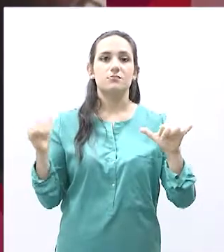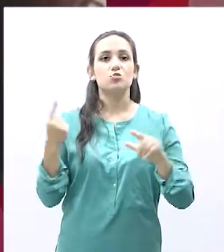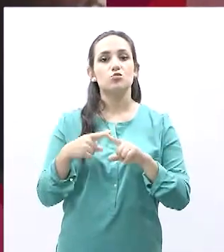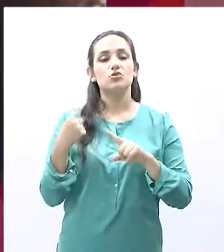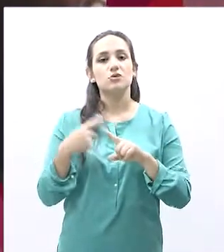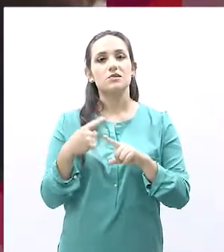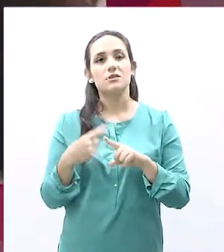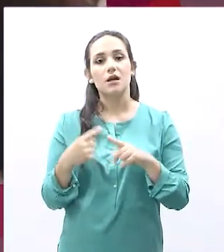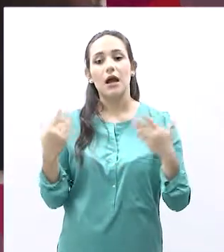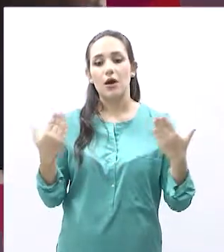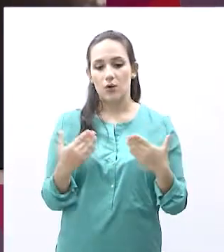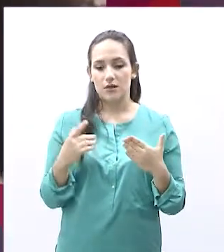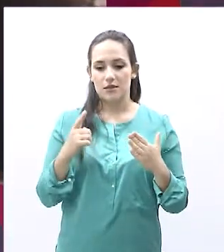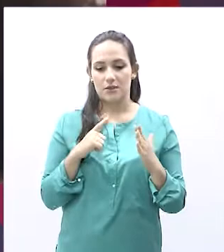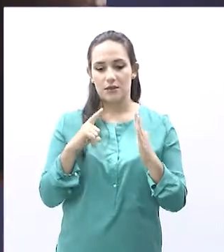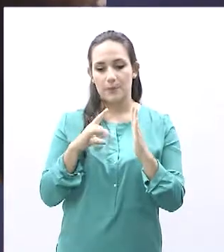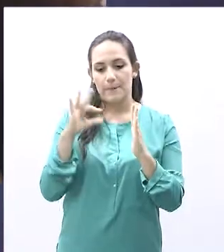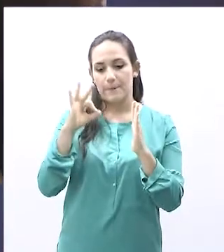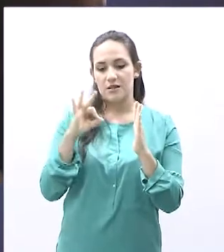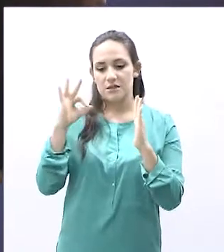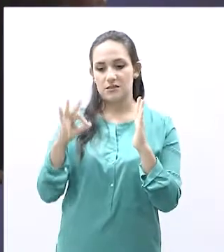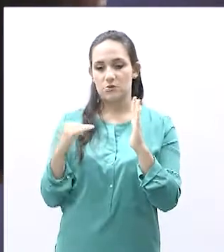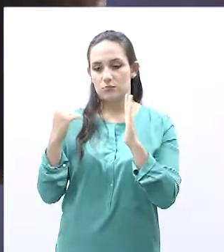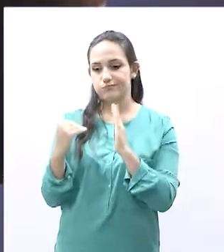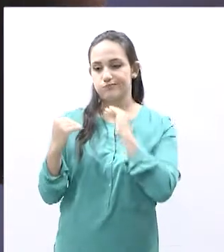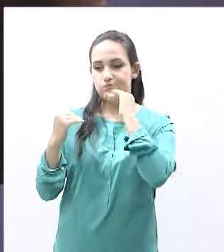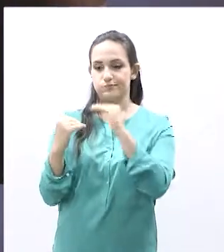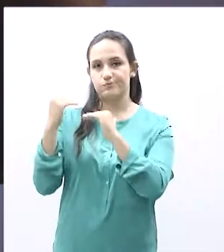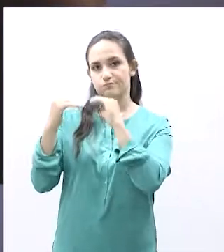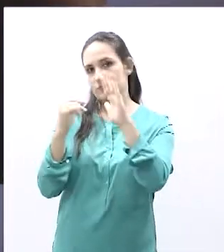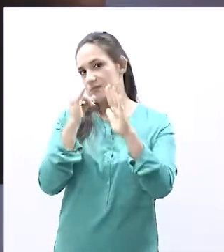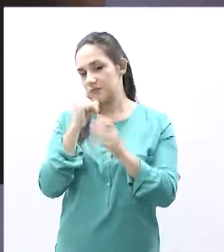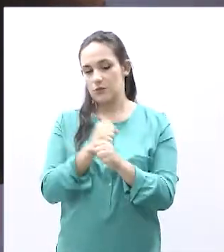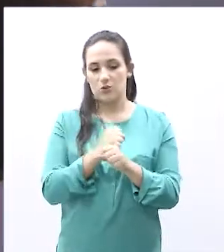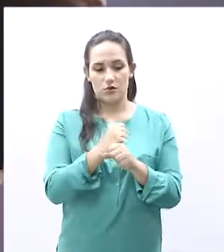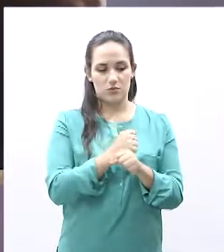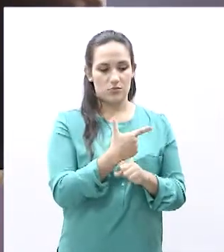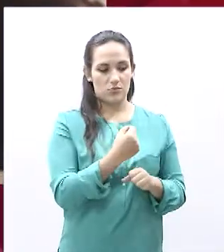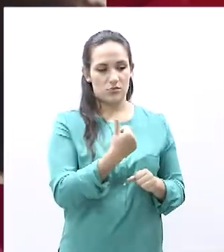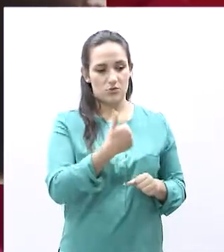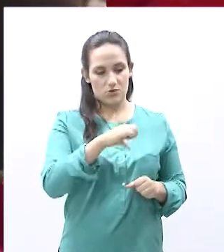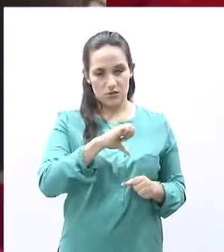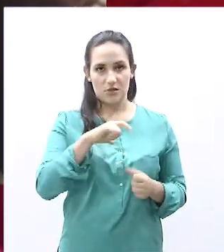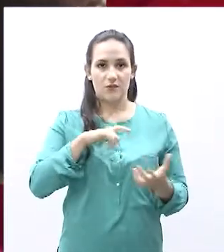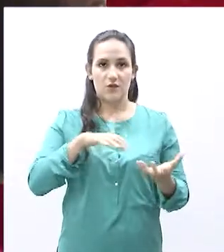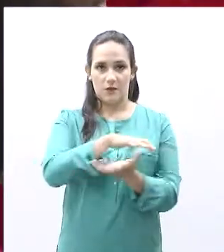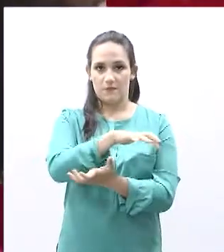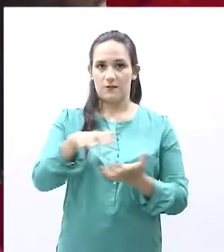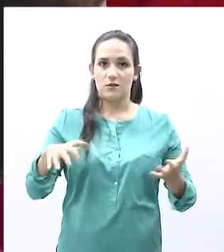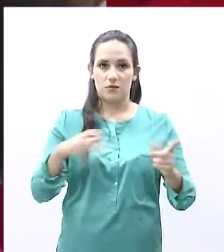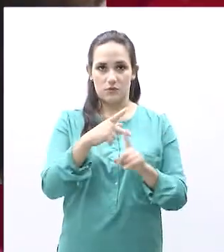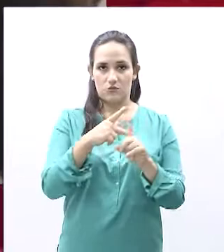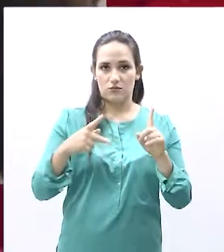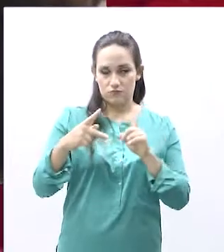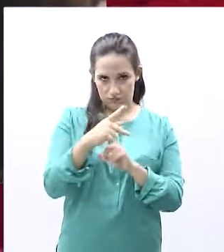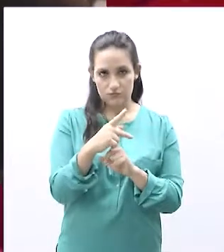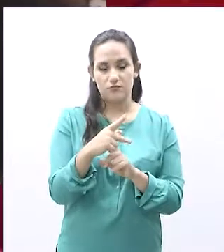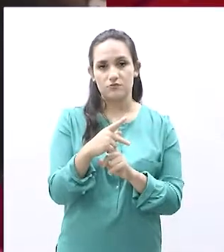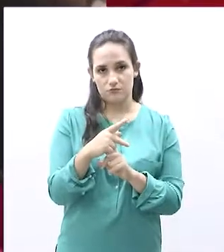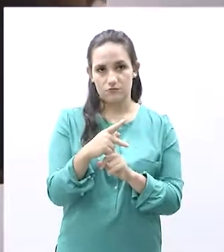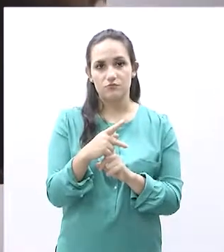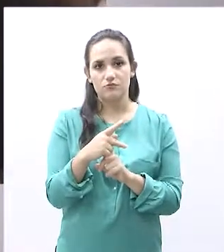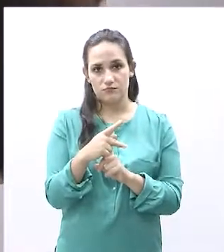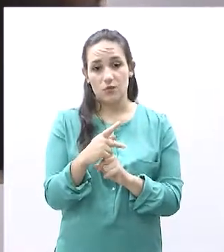razão da progressão. Então, lá no ano de 2019, quando a reforma da Previdência ela foi